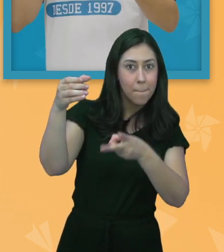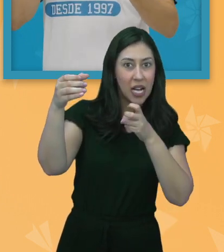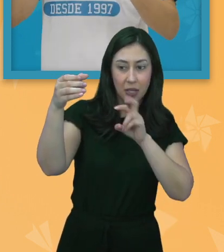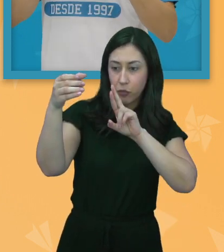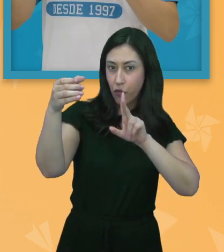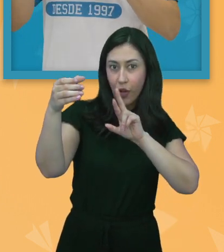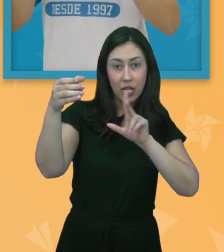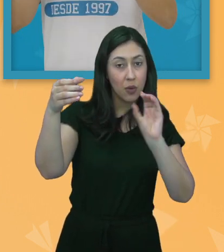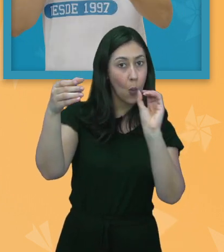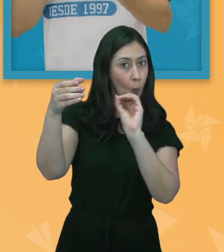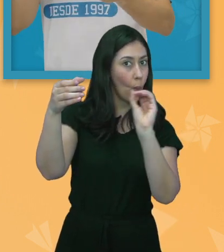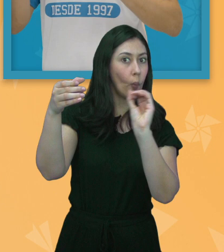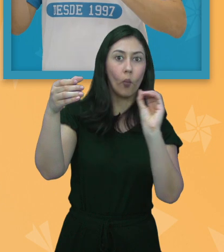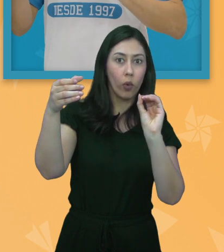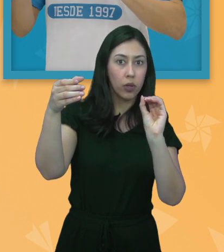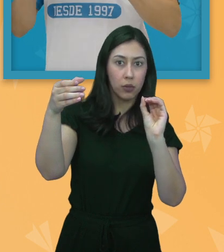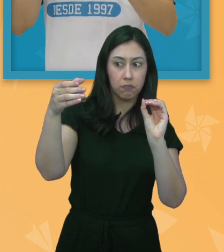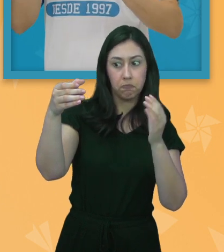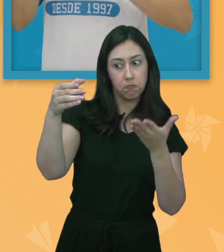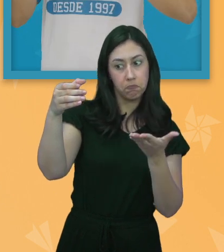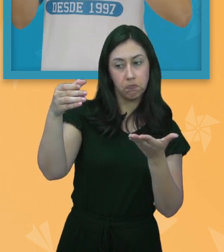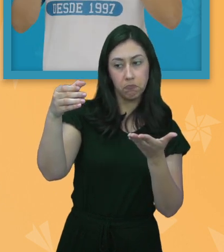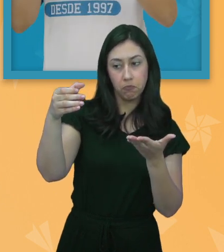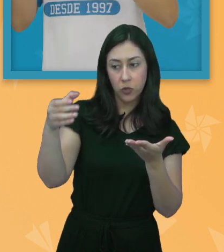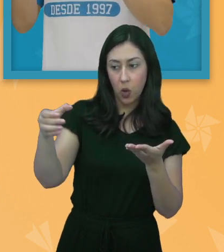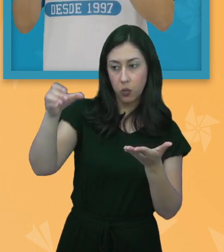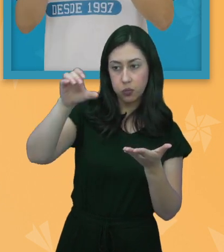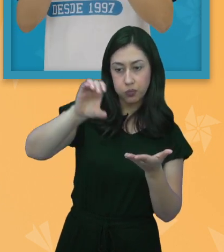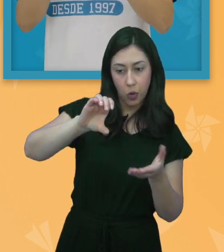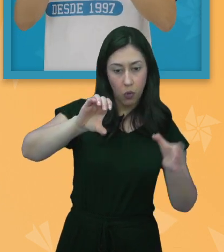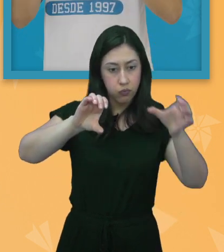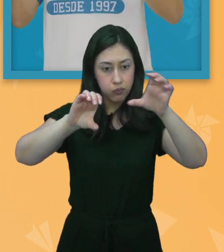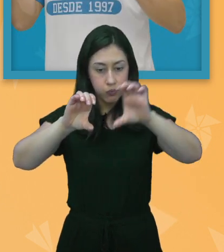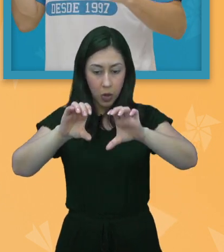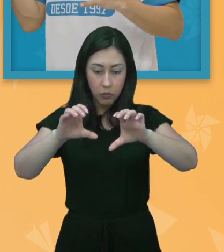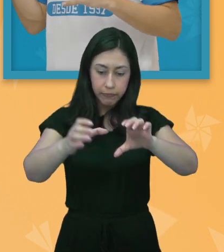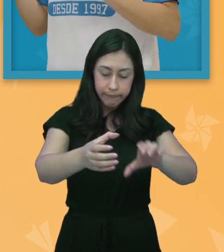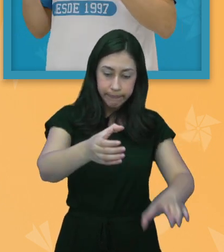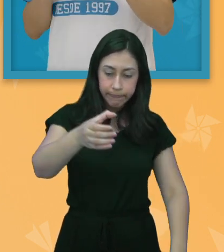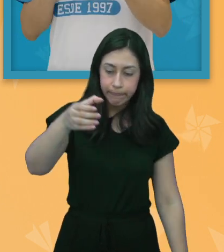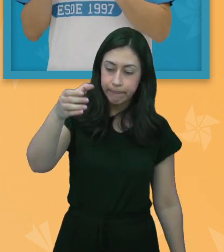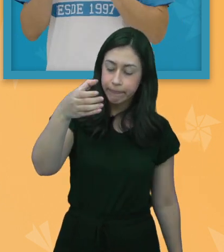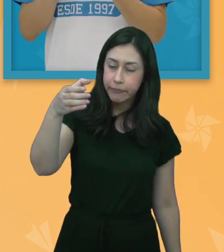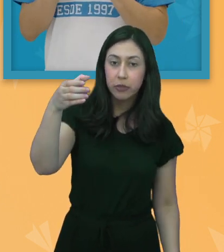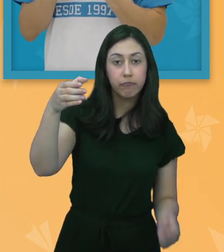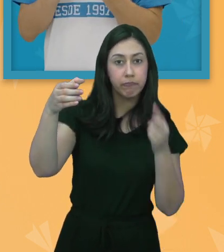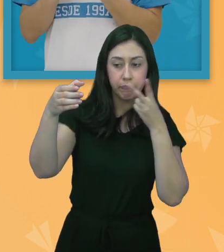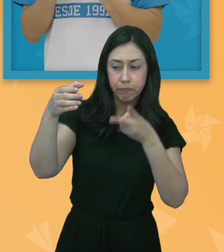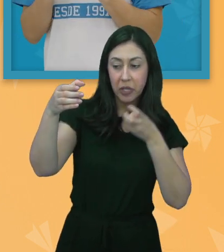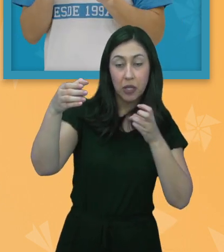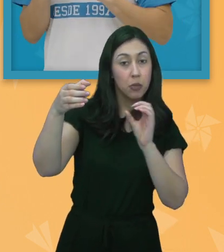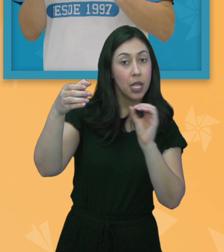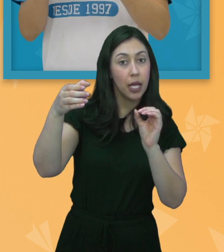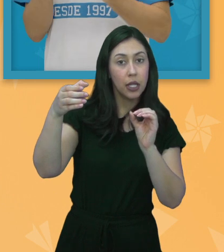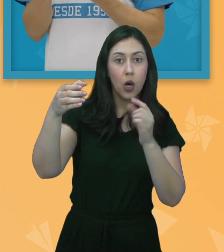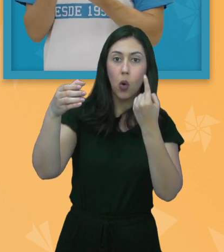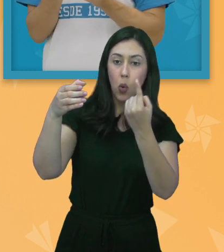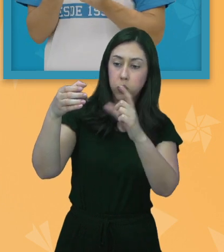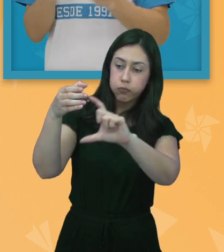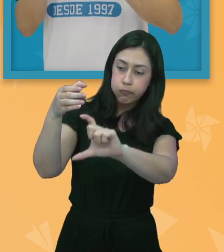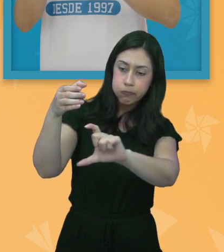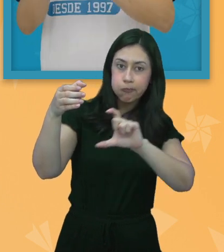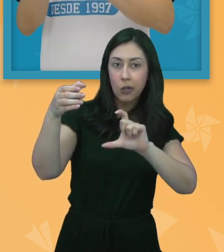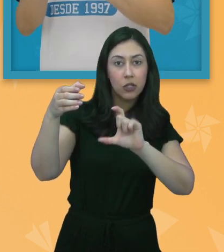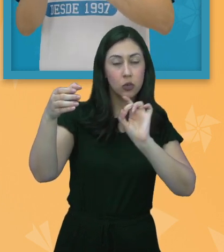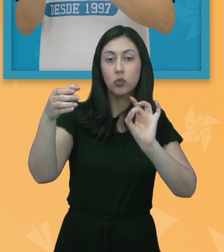líquidos pode variar entre heterogêneo e homogêneo, né? Então a gente pega dois líquidos, nesse caso dois líquidos homogêneos que se